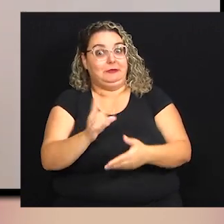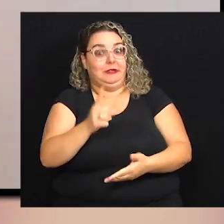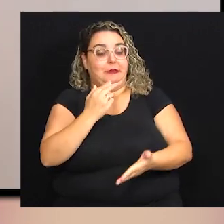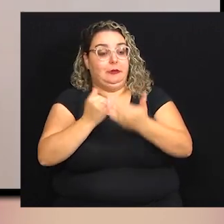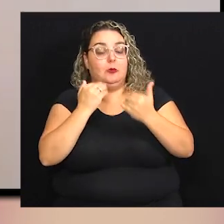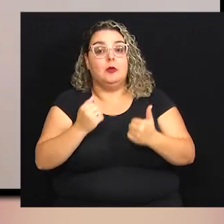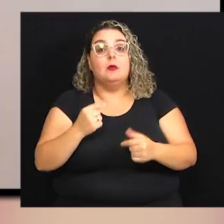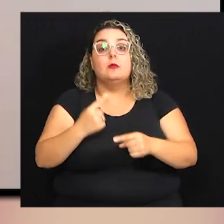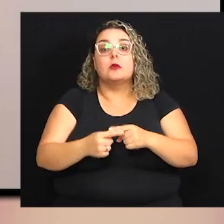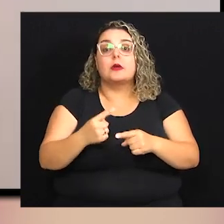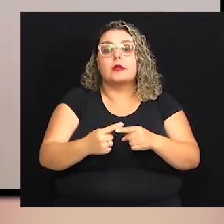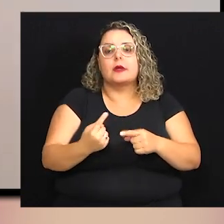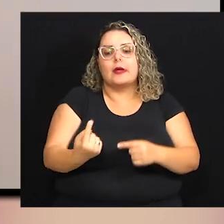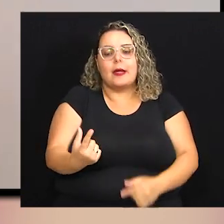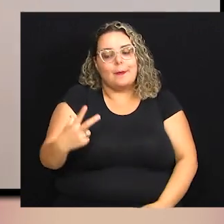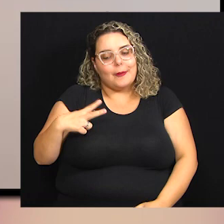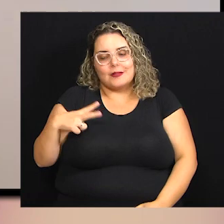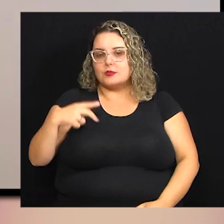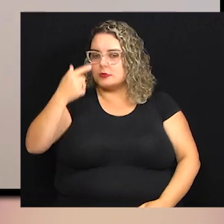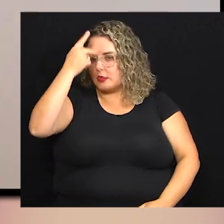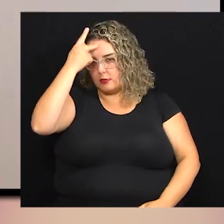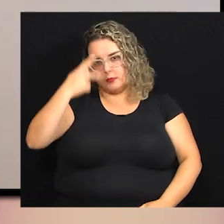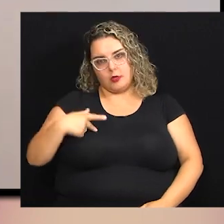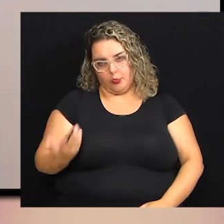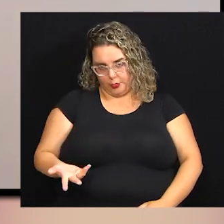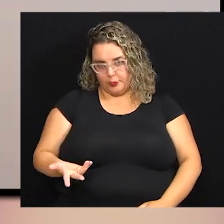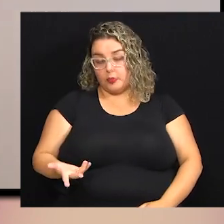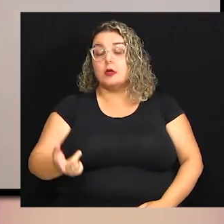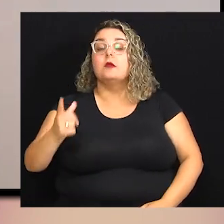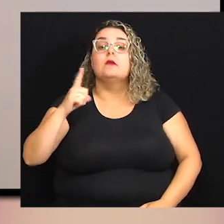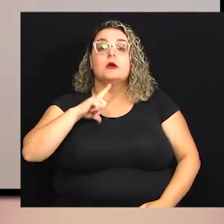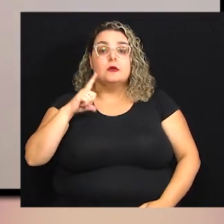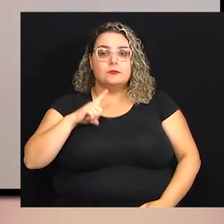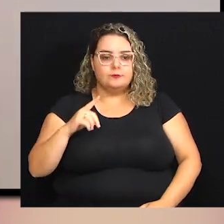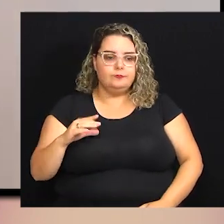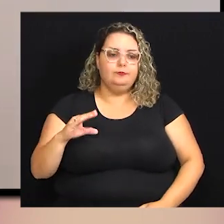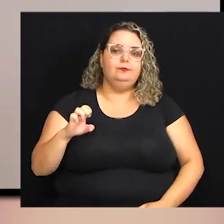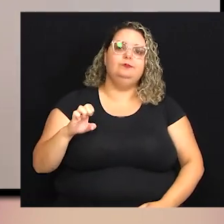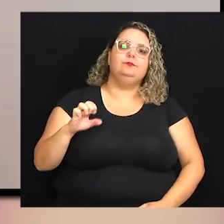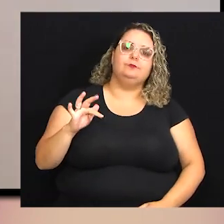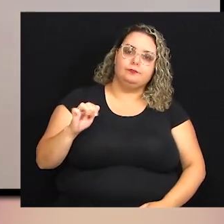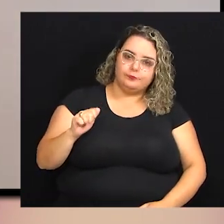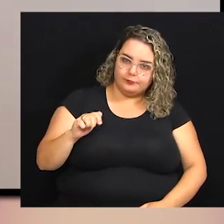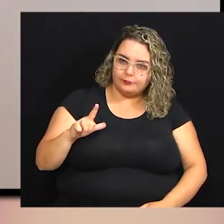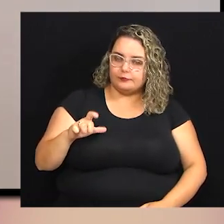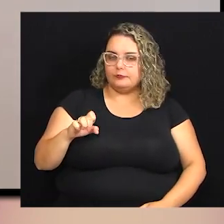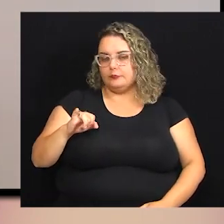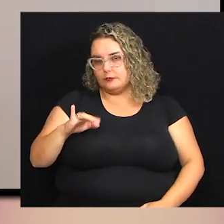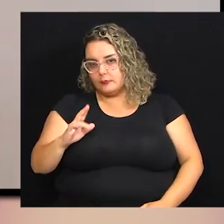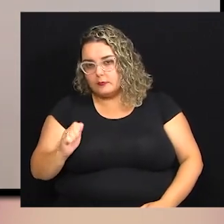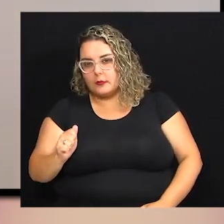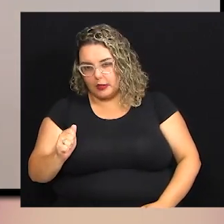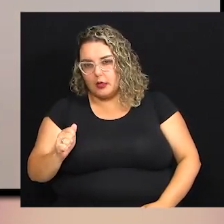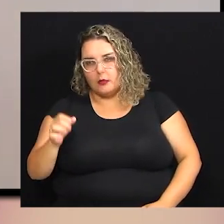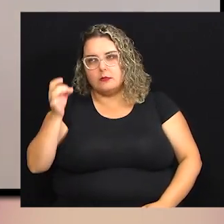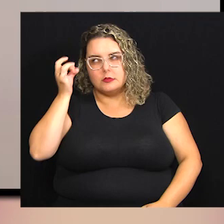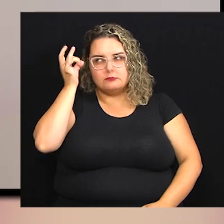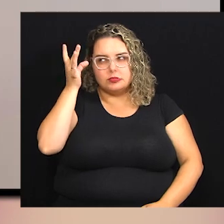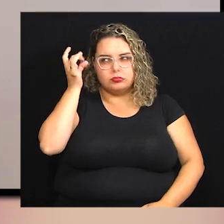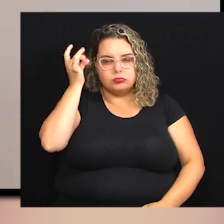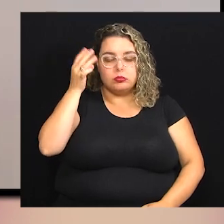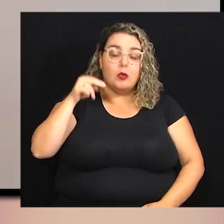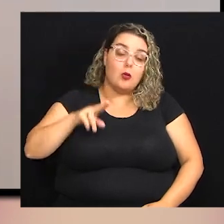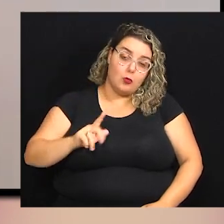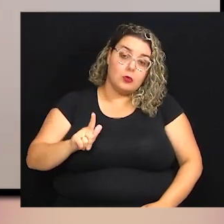porque é uma coisa individual dele, e que ele vai ter uma cefaleia, né, uma dor de cabeça,